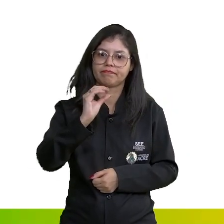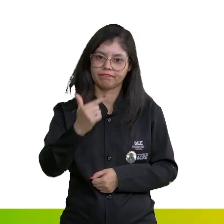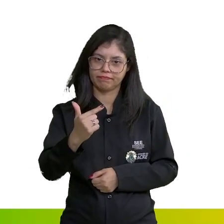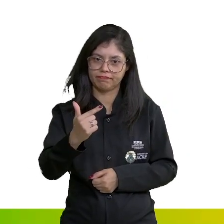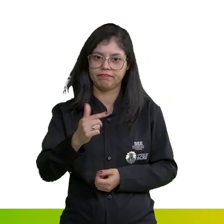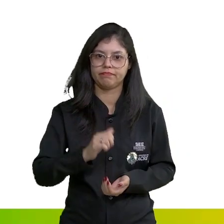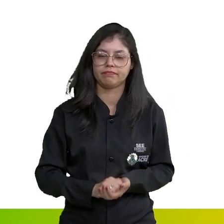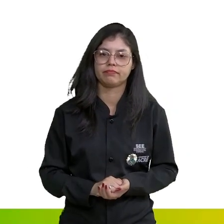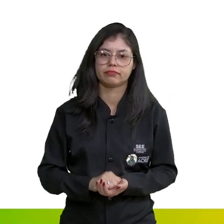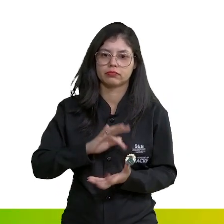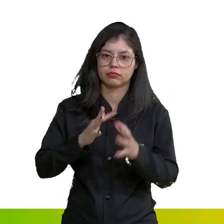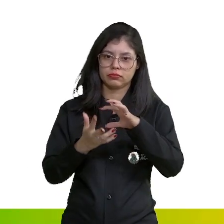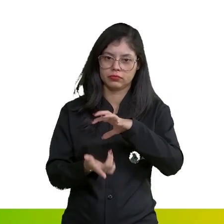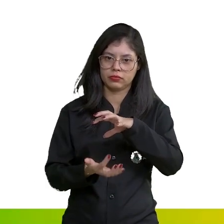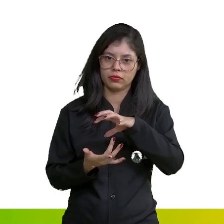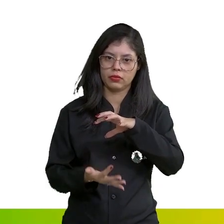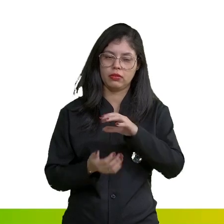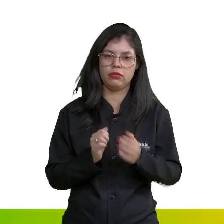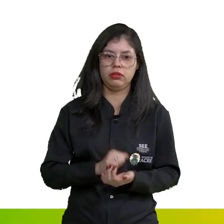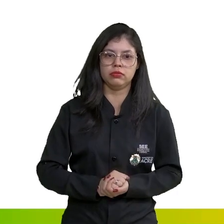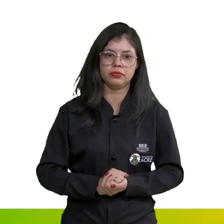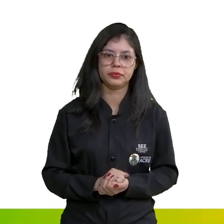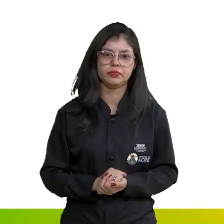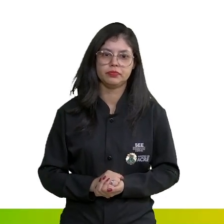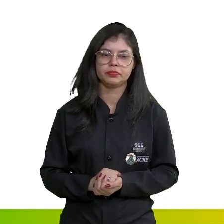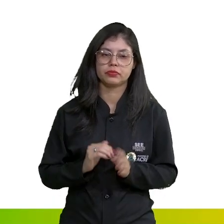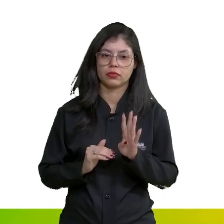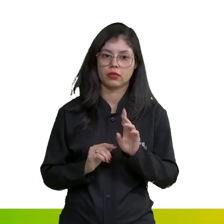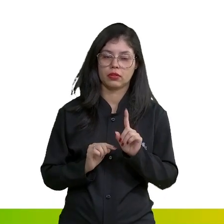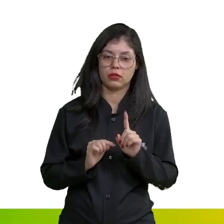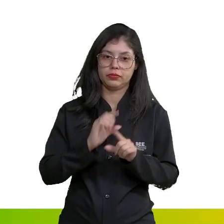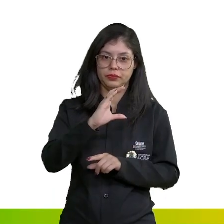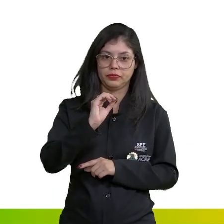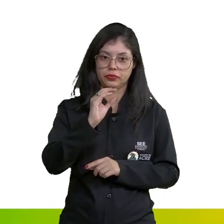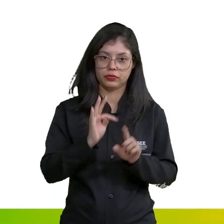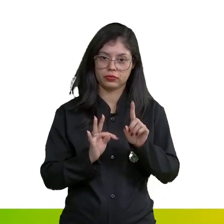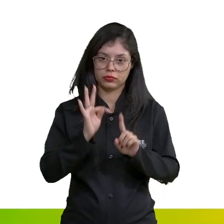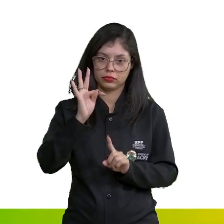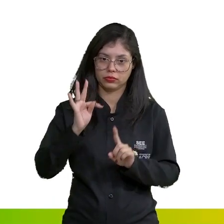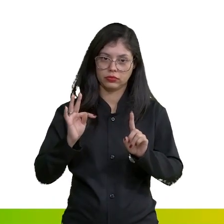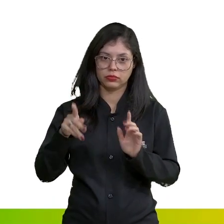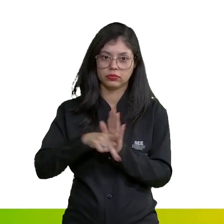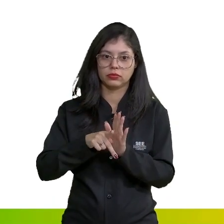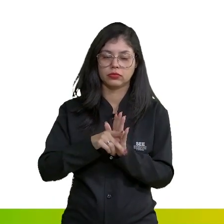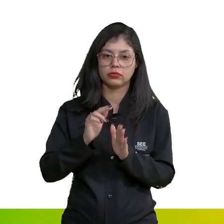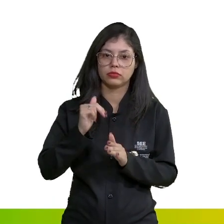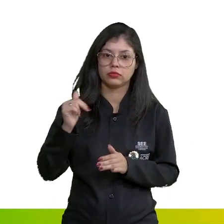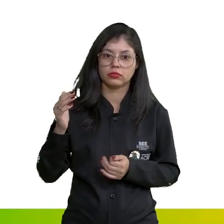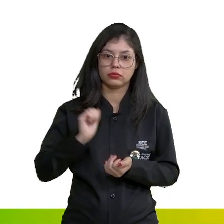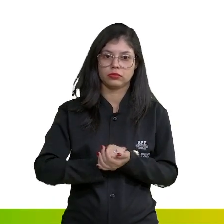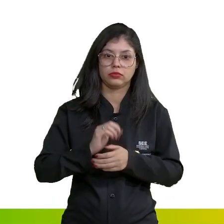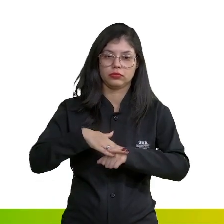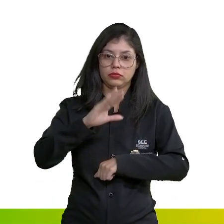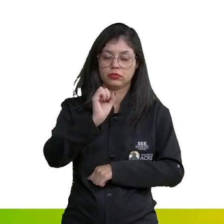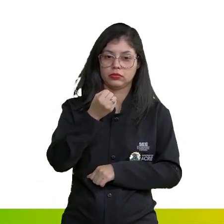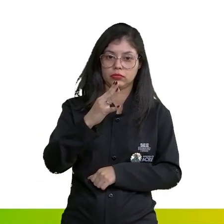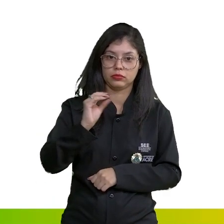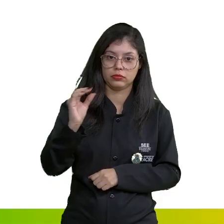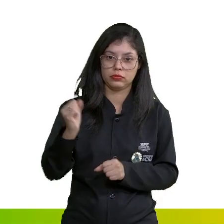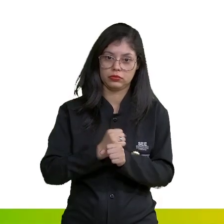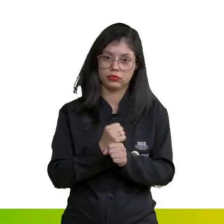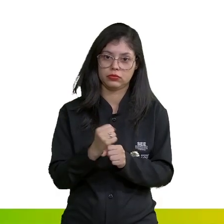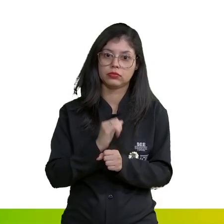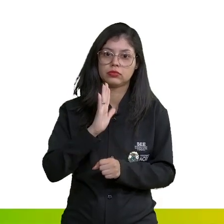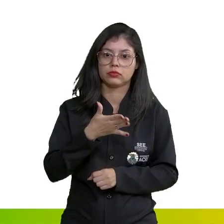que o CO2 no aquecimento global, pessoal. O nível de CO2 atmosférico nunca foi tão alto em 800 mil